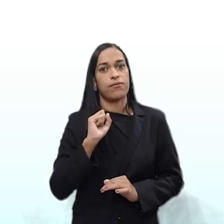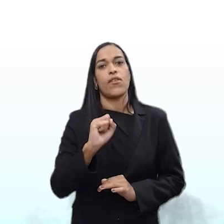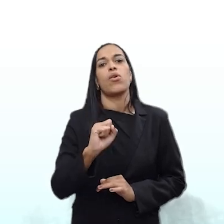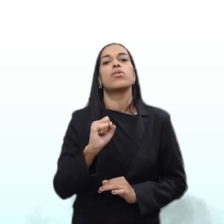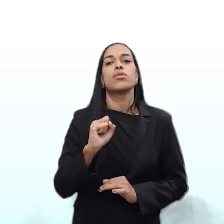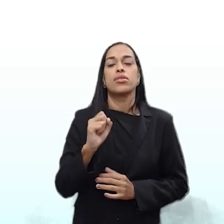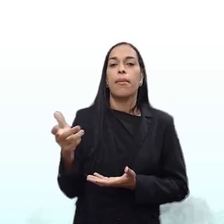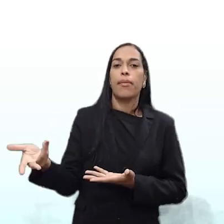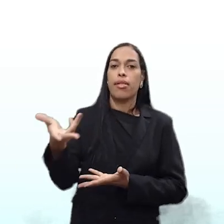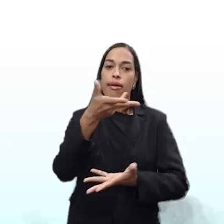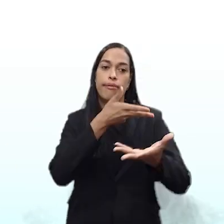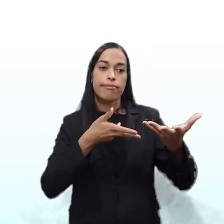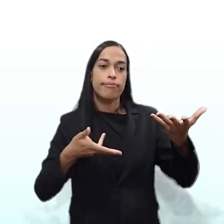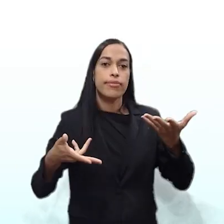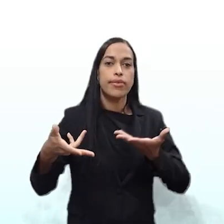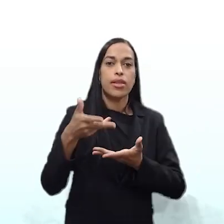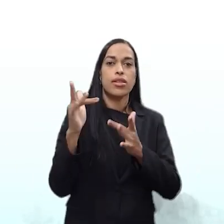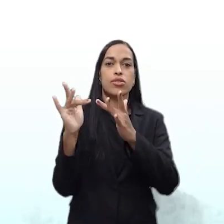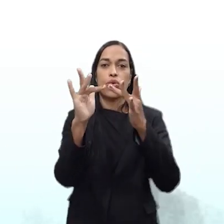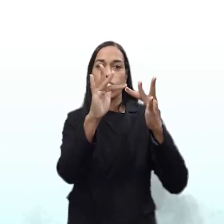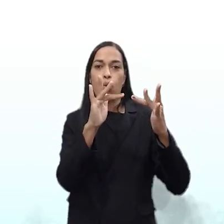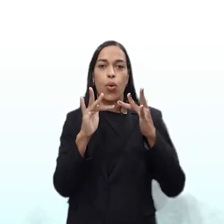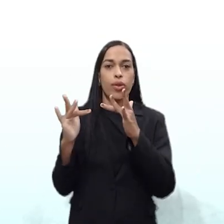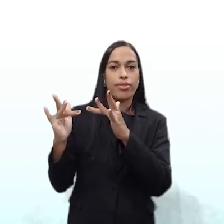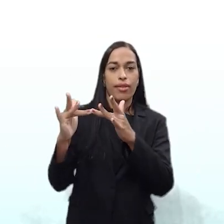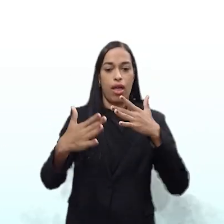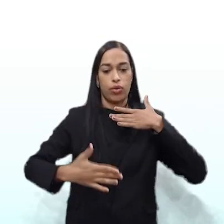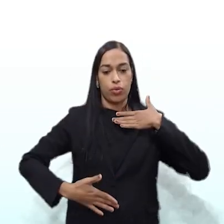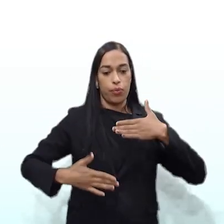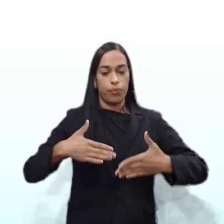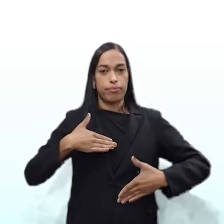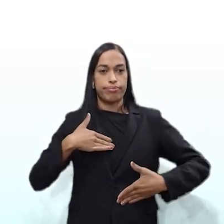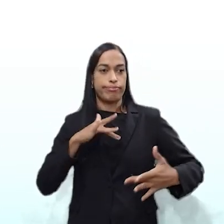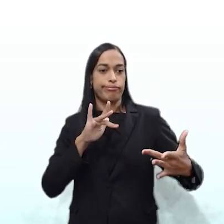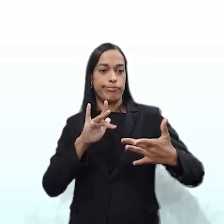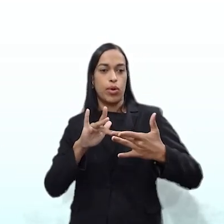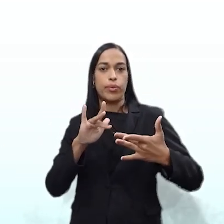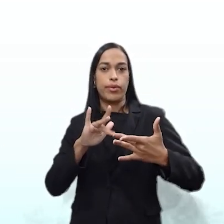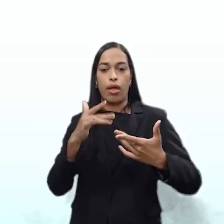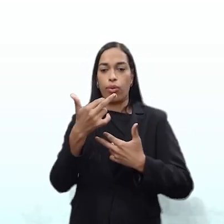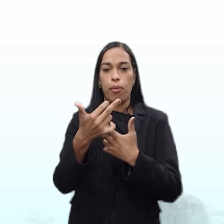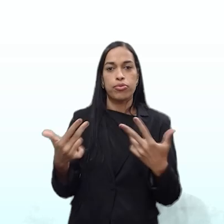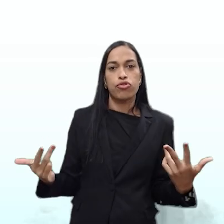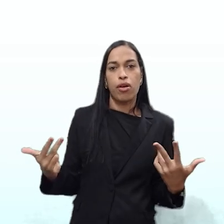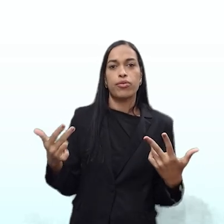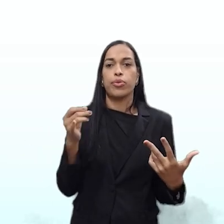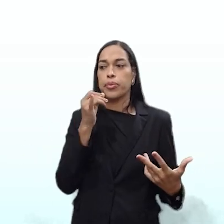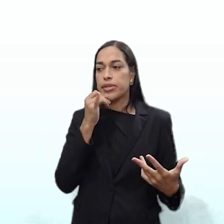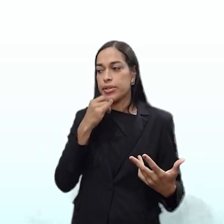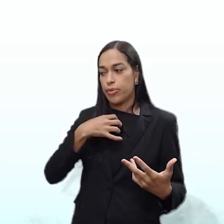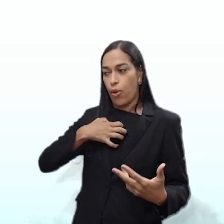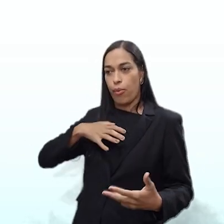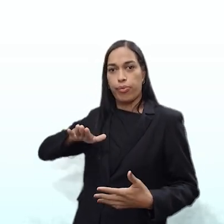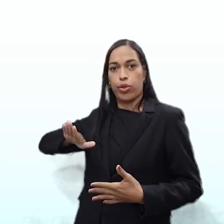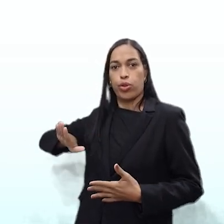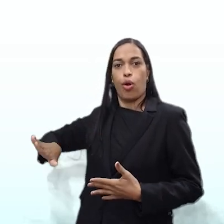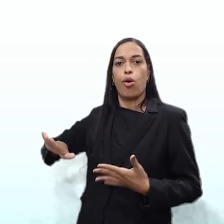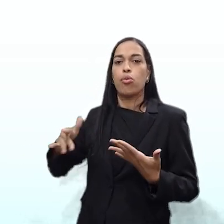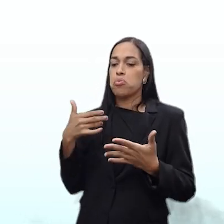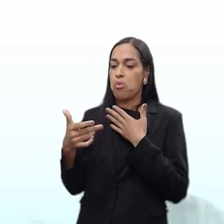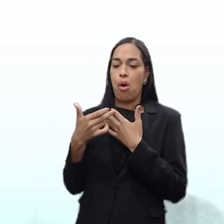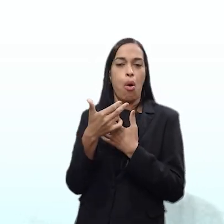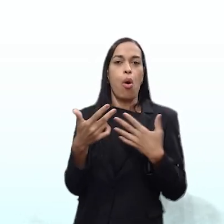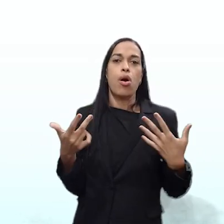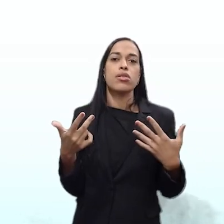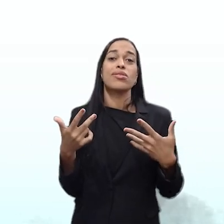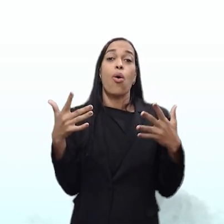pela interação do contato físico entre um objeto e outro. Quando você toca em alguma coisa, o